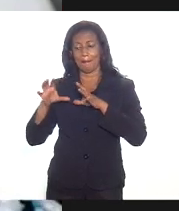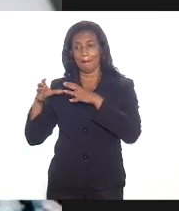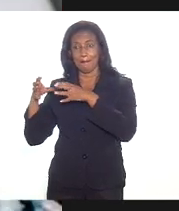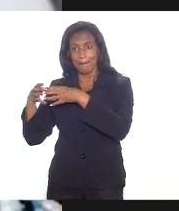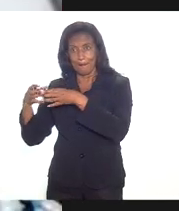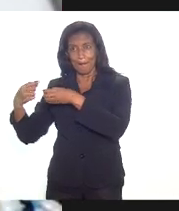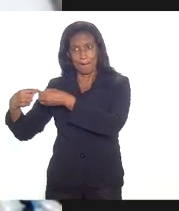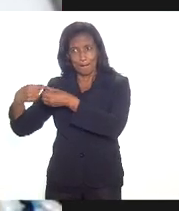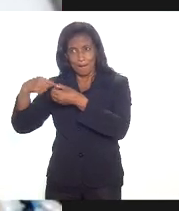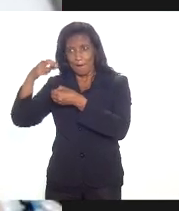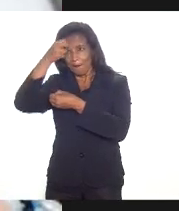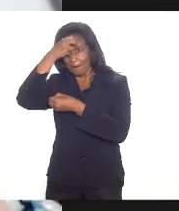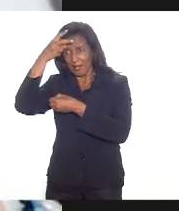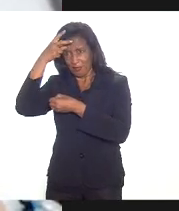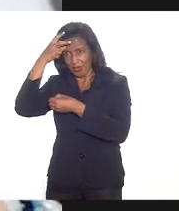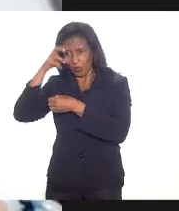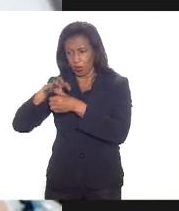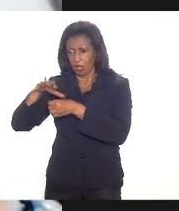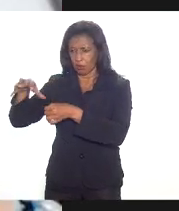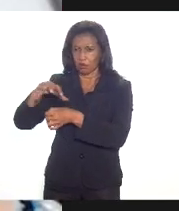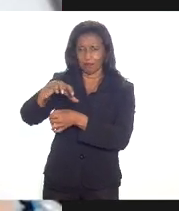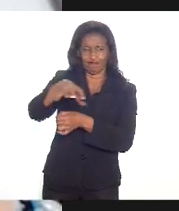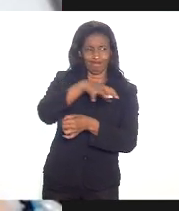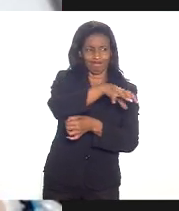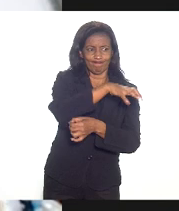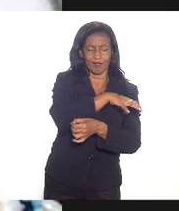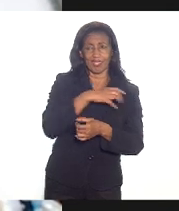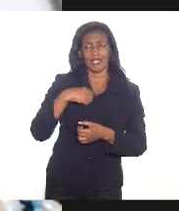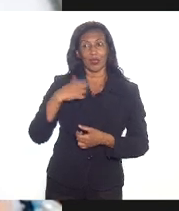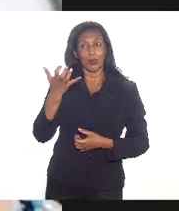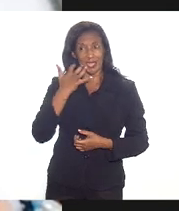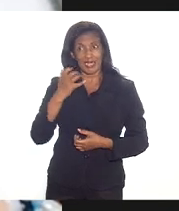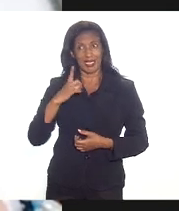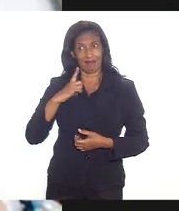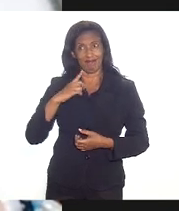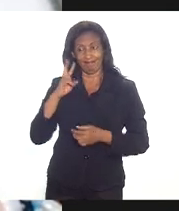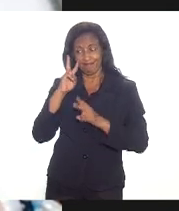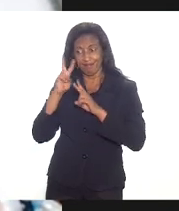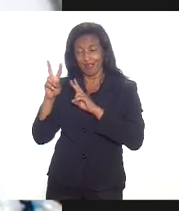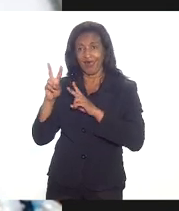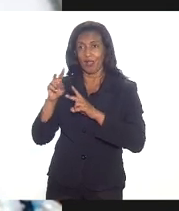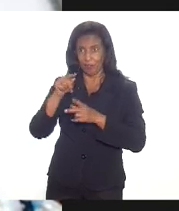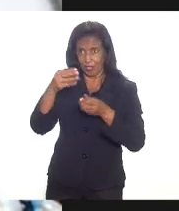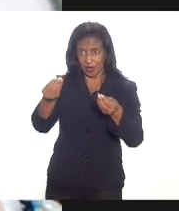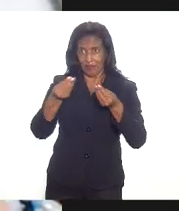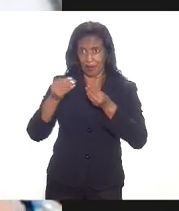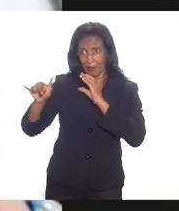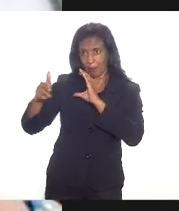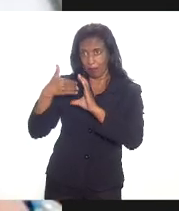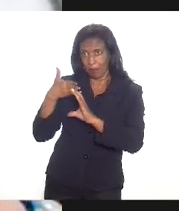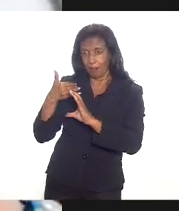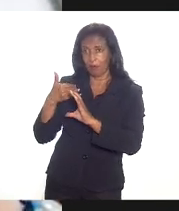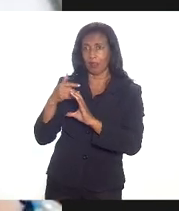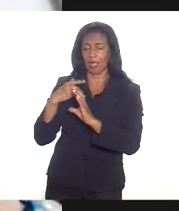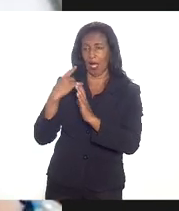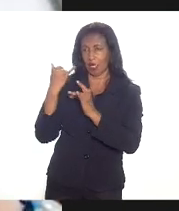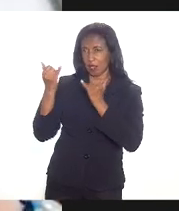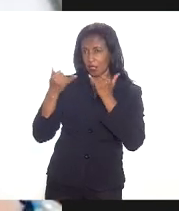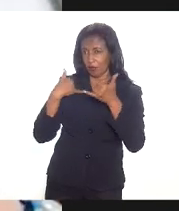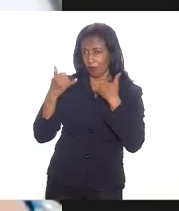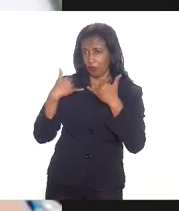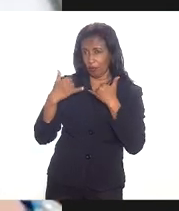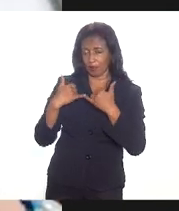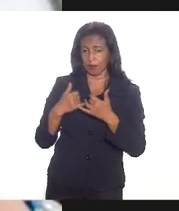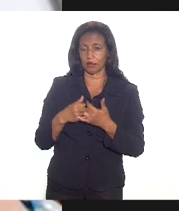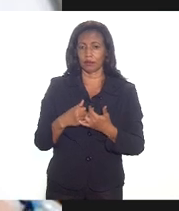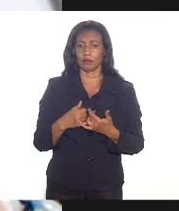não consta aí no seu relatório, então acho que a gente vai ter acesso, né? Você vai mandar, se puder mandar esses dados, porque como